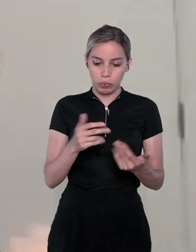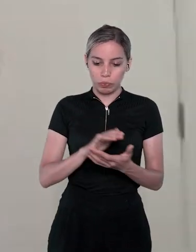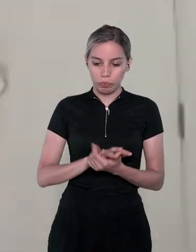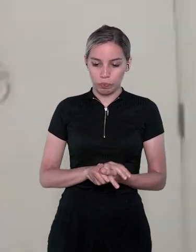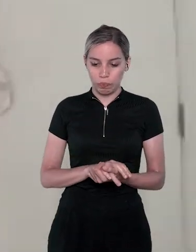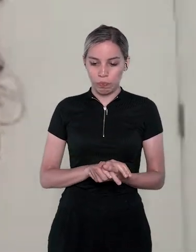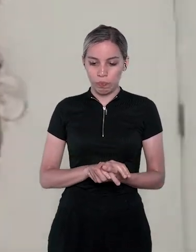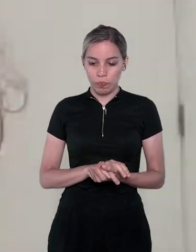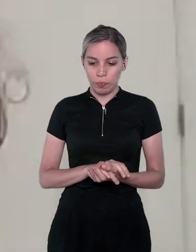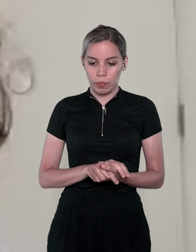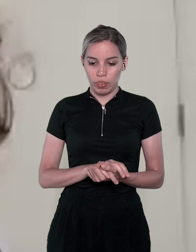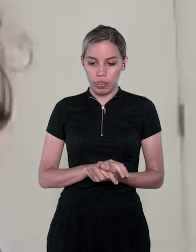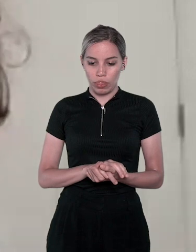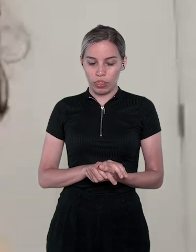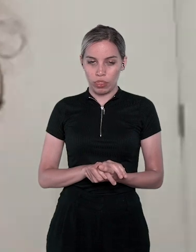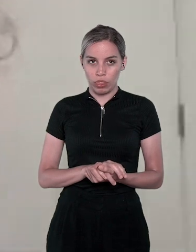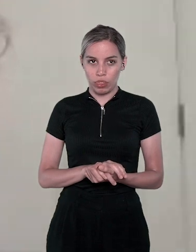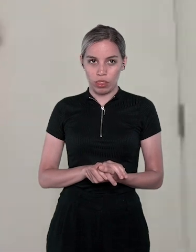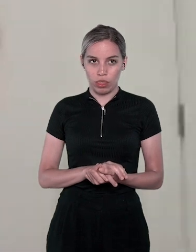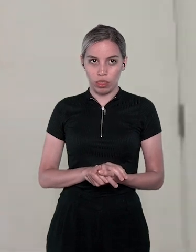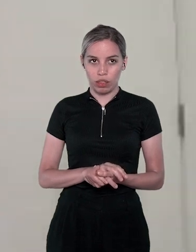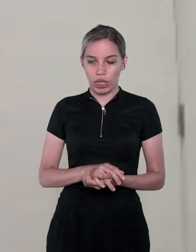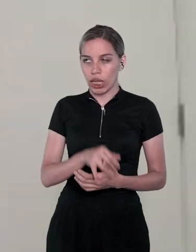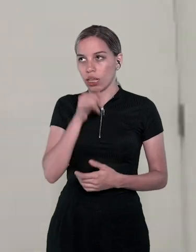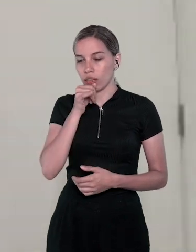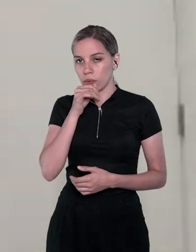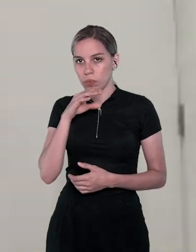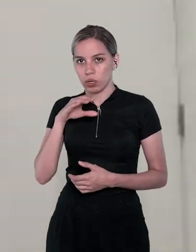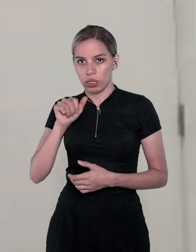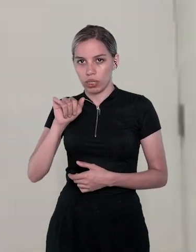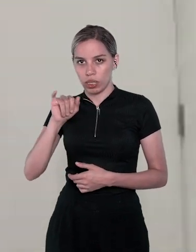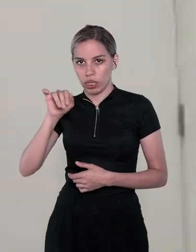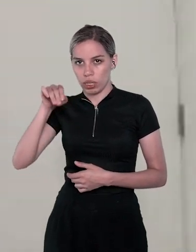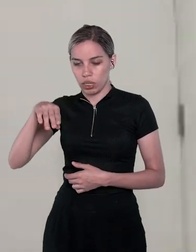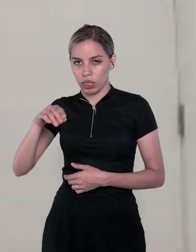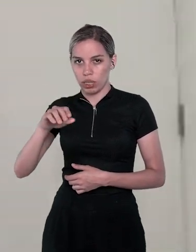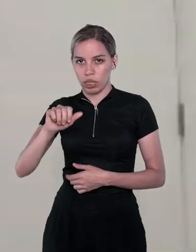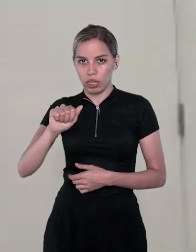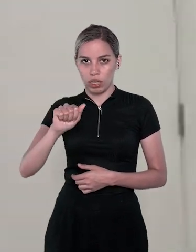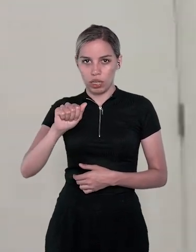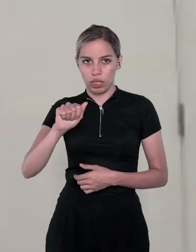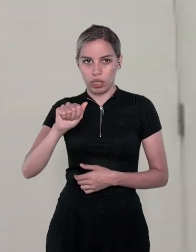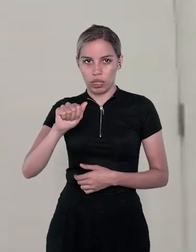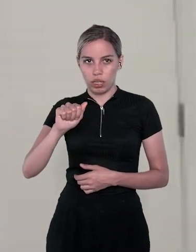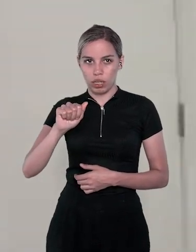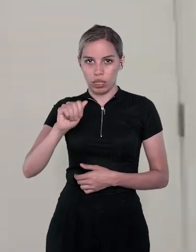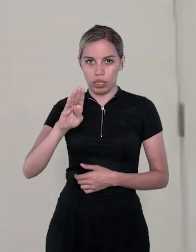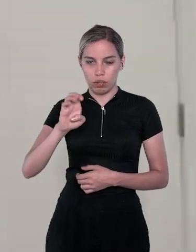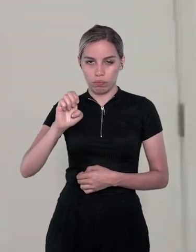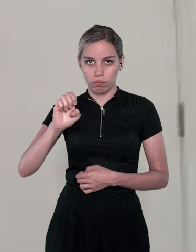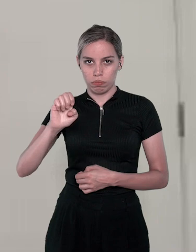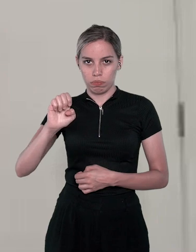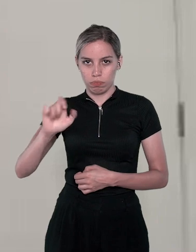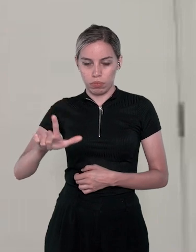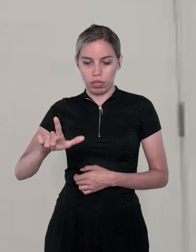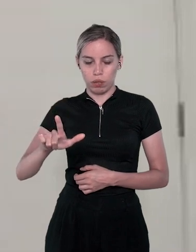dois casos. Um é essa matriz Caim e Abel, dos dois irmãos, né? e o